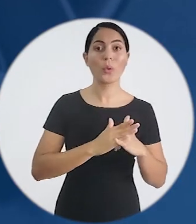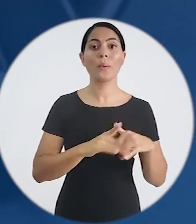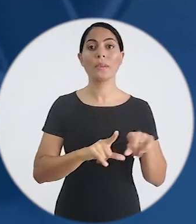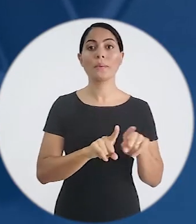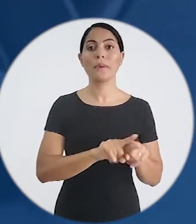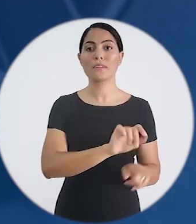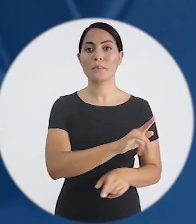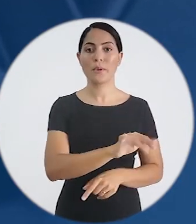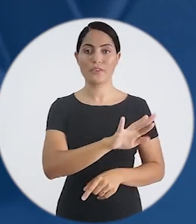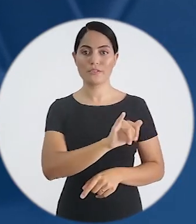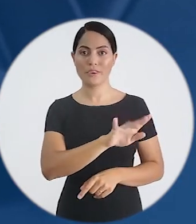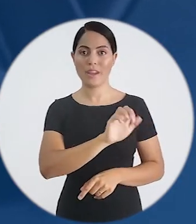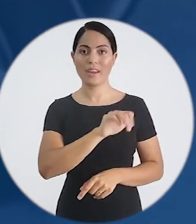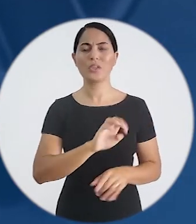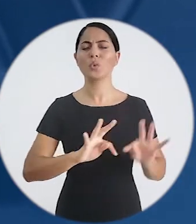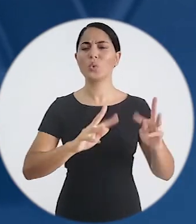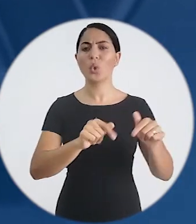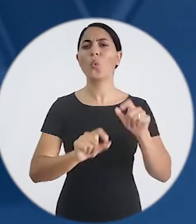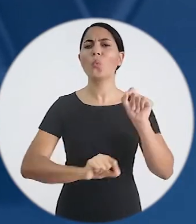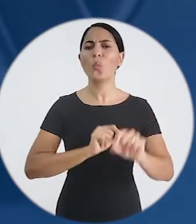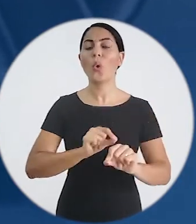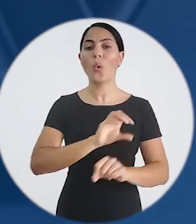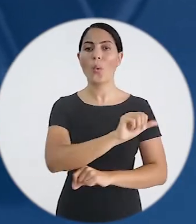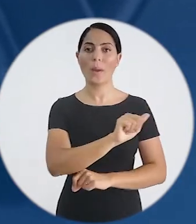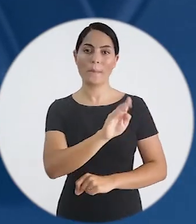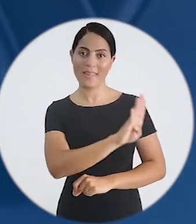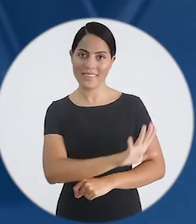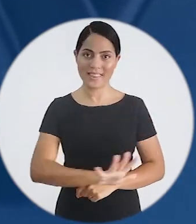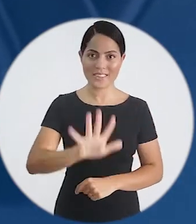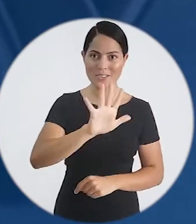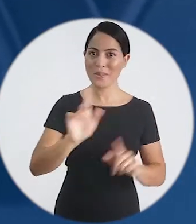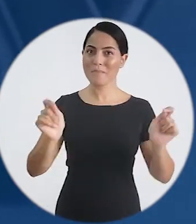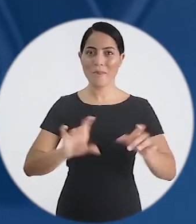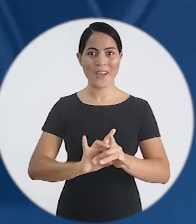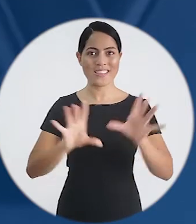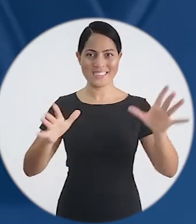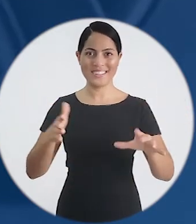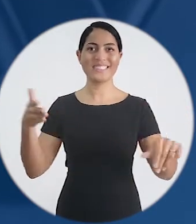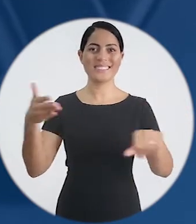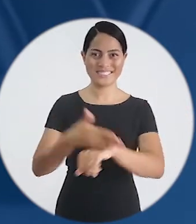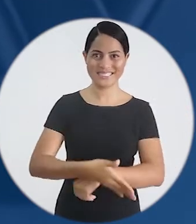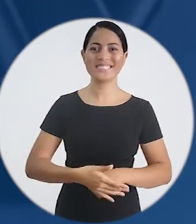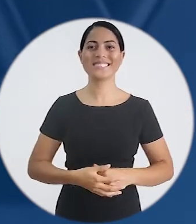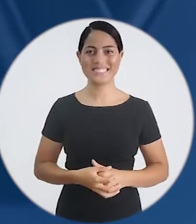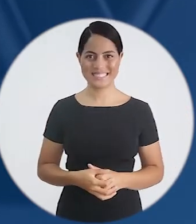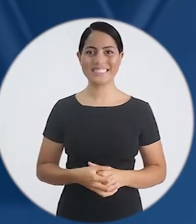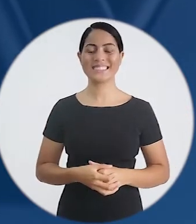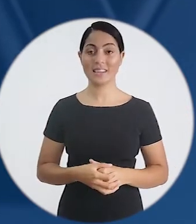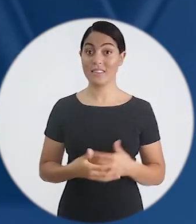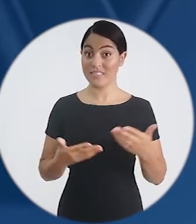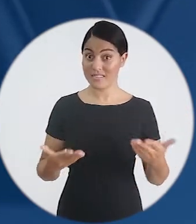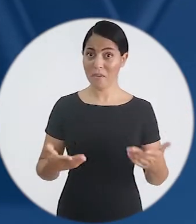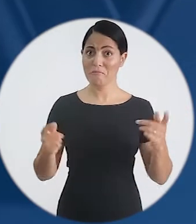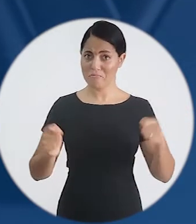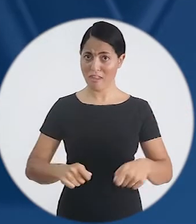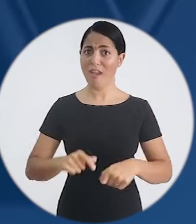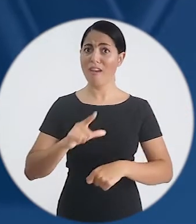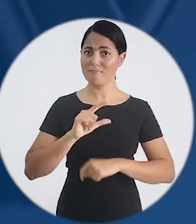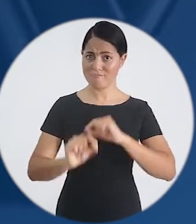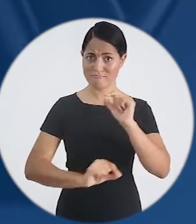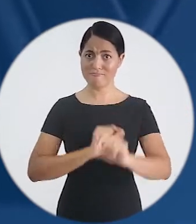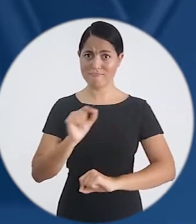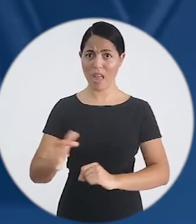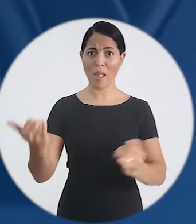no Facebook, YouTube e Spotify, OAB Nacional. Não esqueça também de acessar o nosso site. Lá